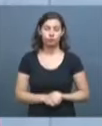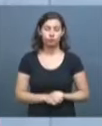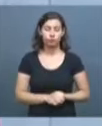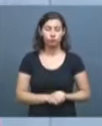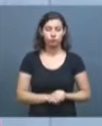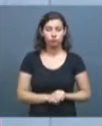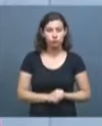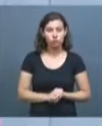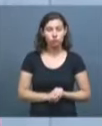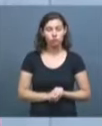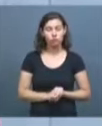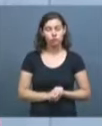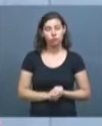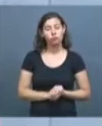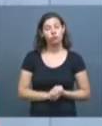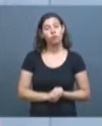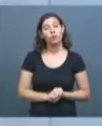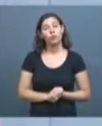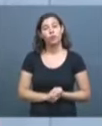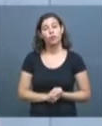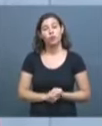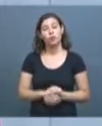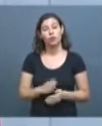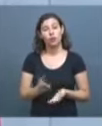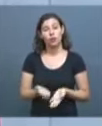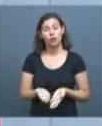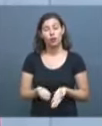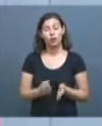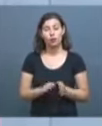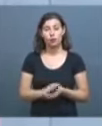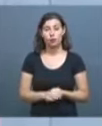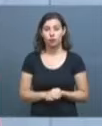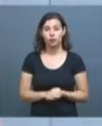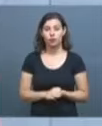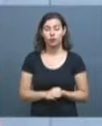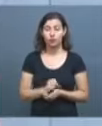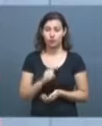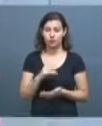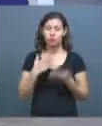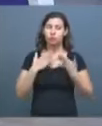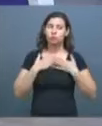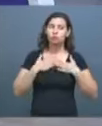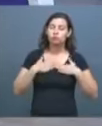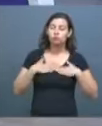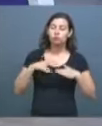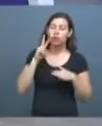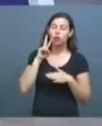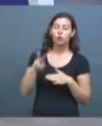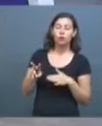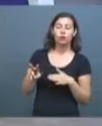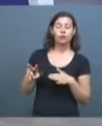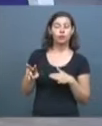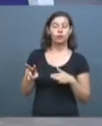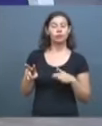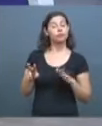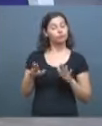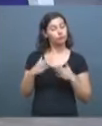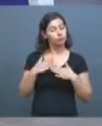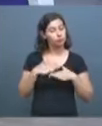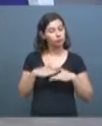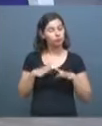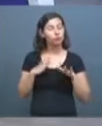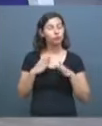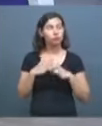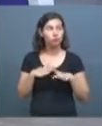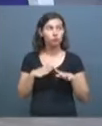proporcionar uma reação menor, menos intensa às situações de estresse. Vilmar, a